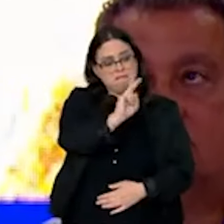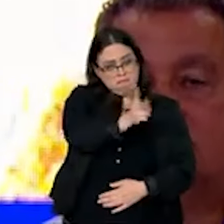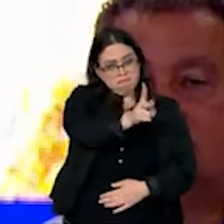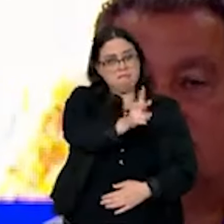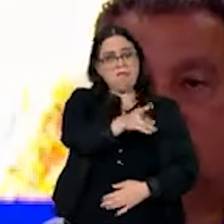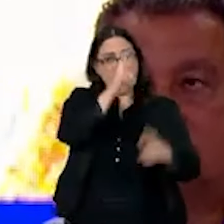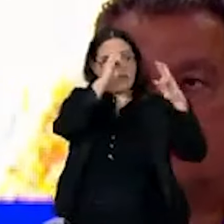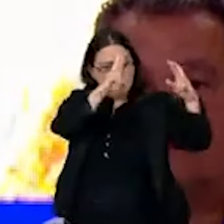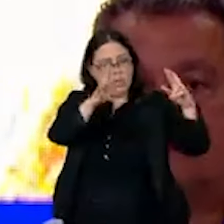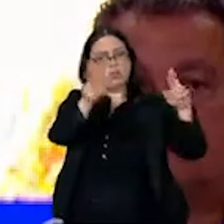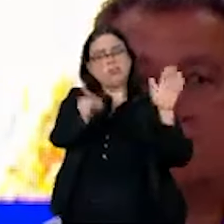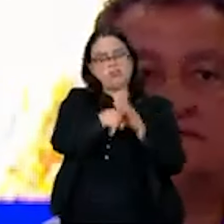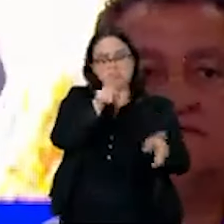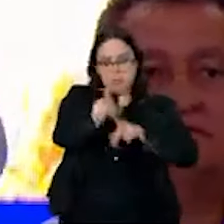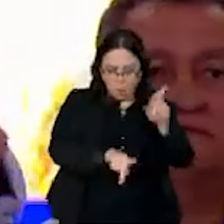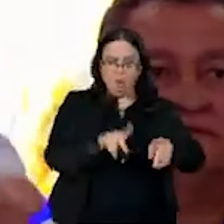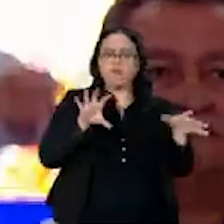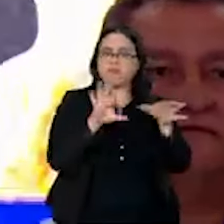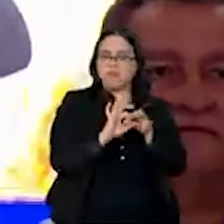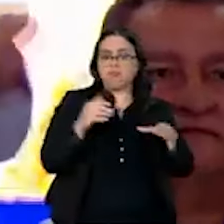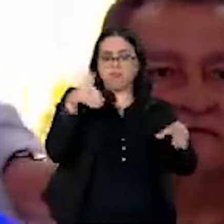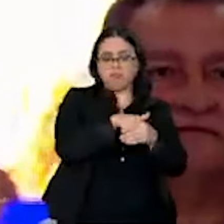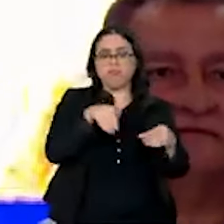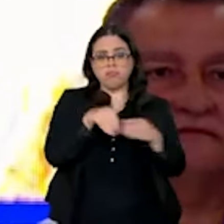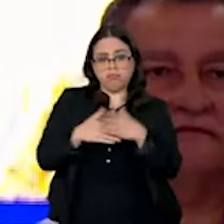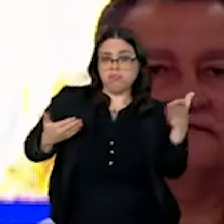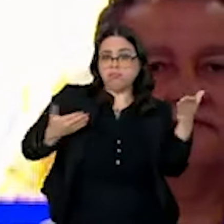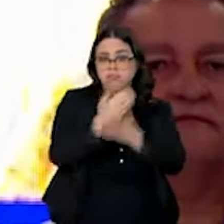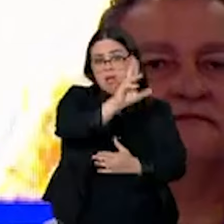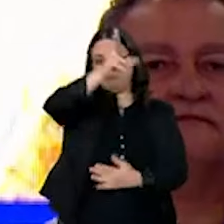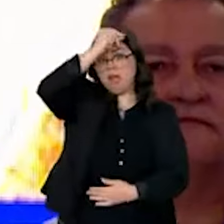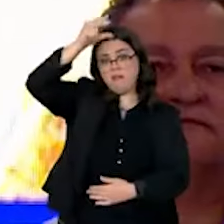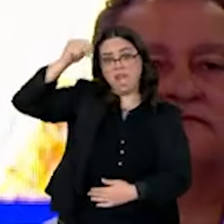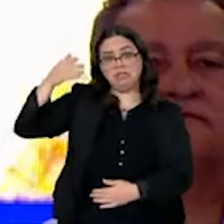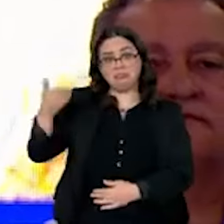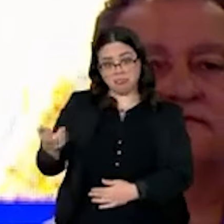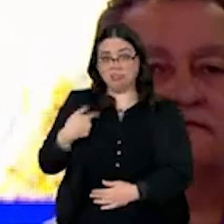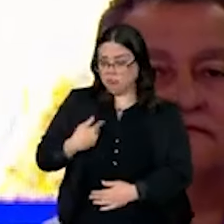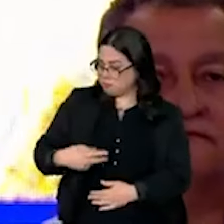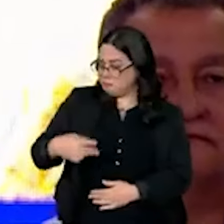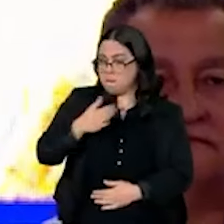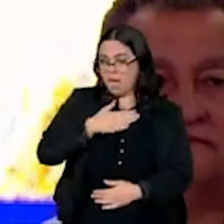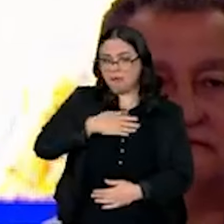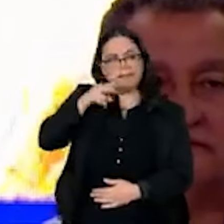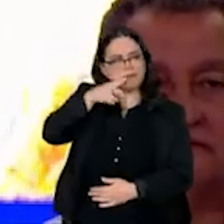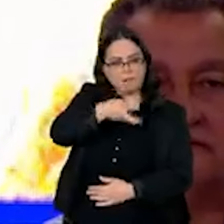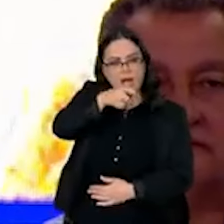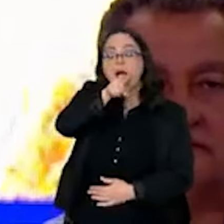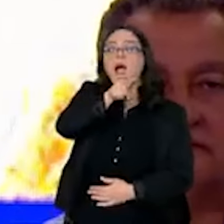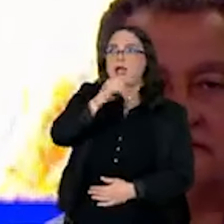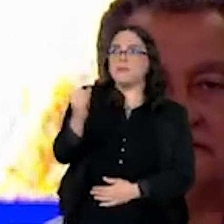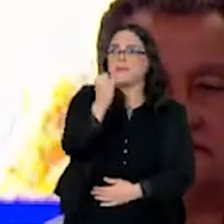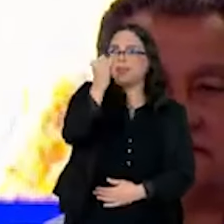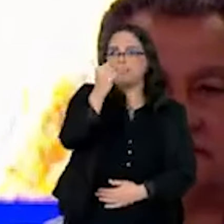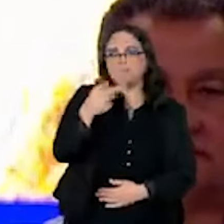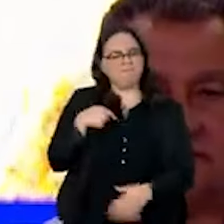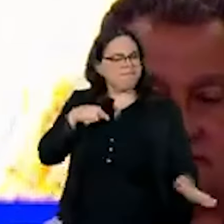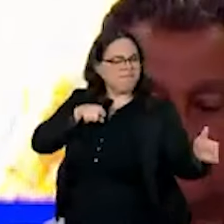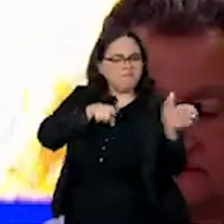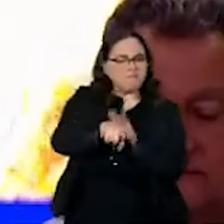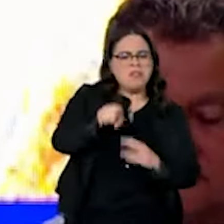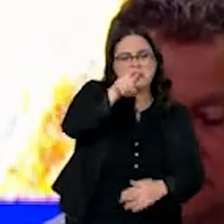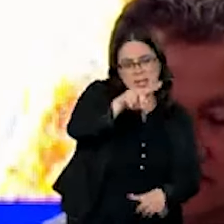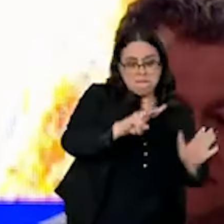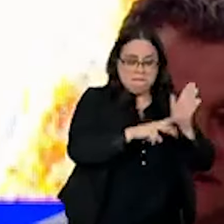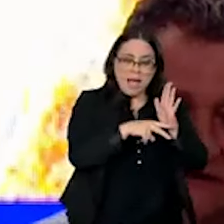foi respeitado pelo povo e ganhou as eleições para prefeito, e eu tenho que levar isso em conta. Portanto, eu nunca perguntei de